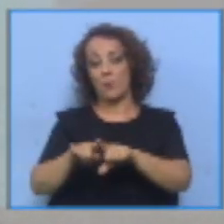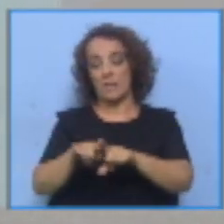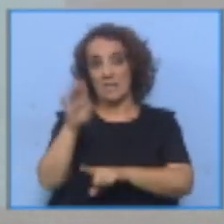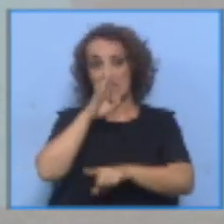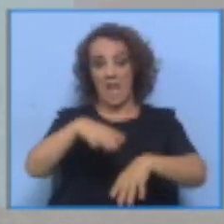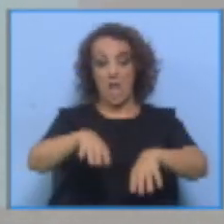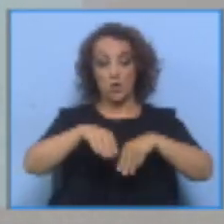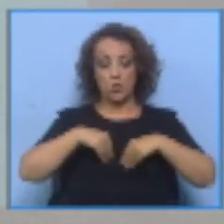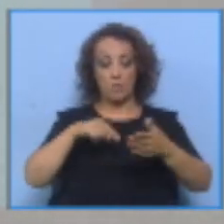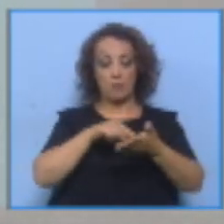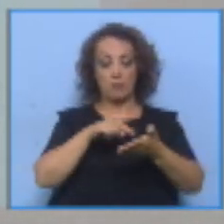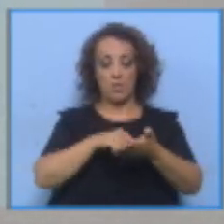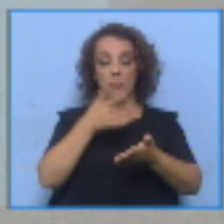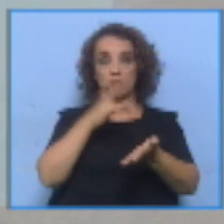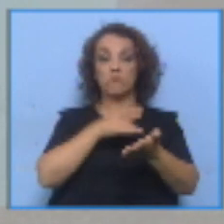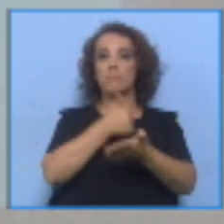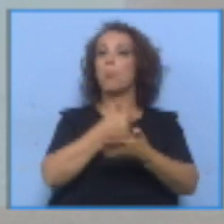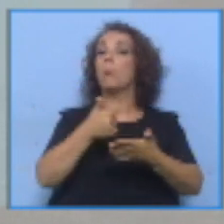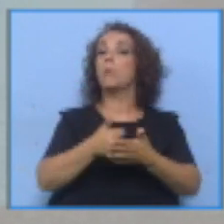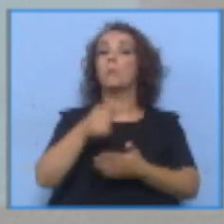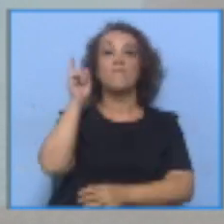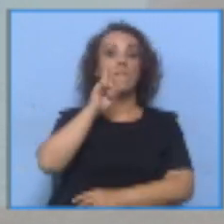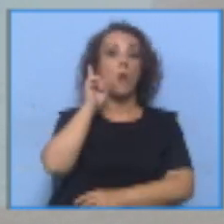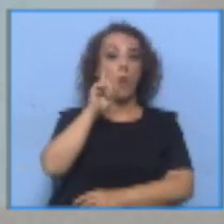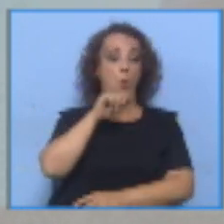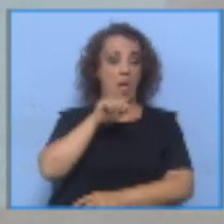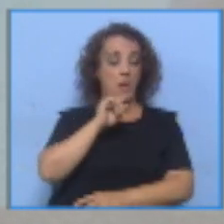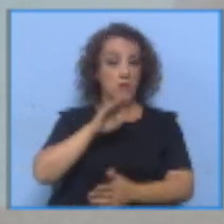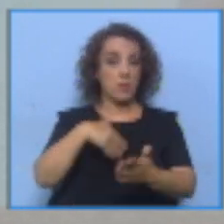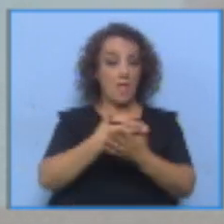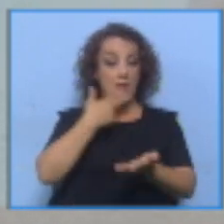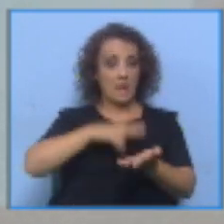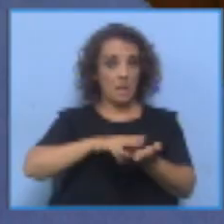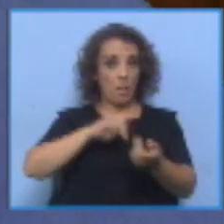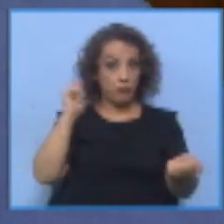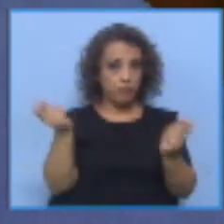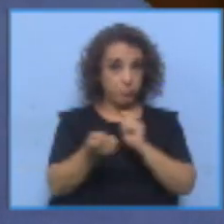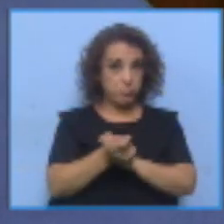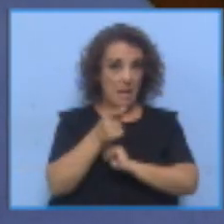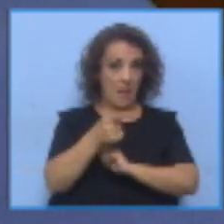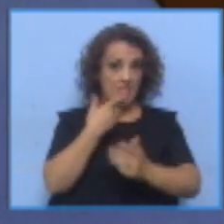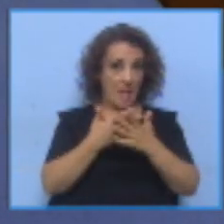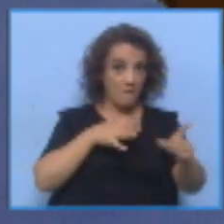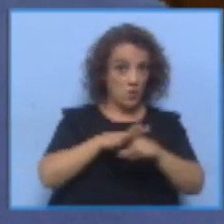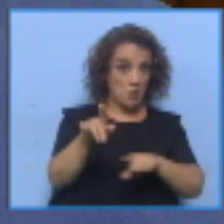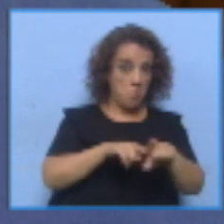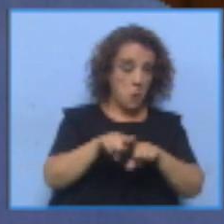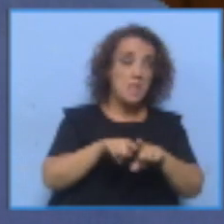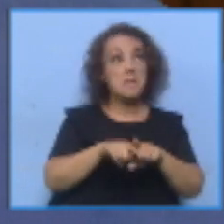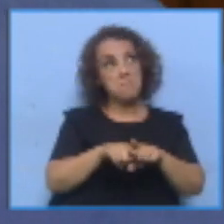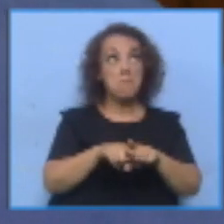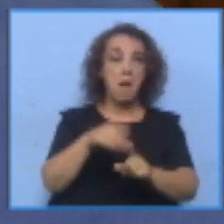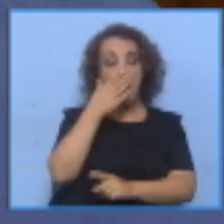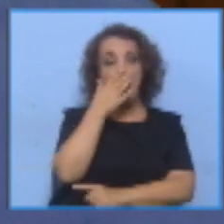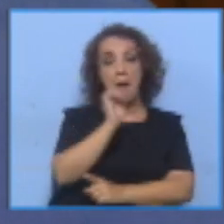valores do Evangelho transforma a realidade, podemos dizer que isso é uma gerência política. No sentido, não que vamos